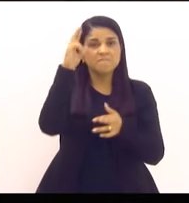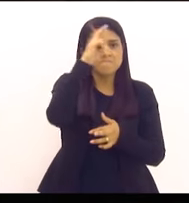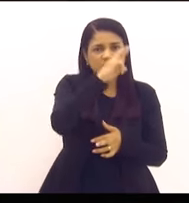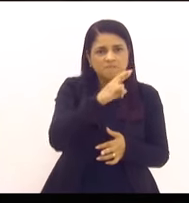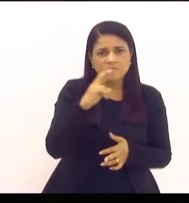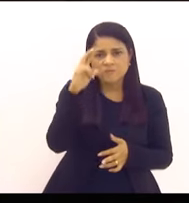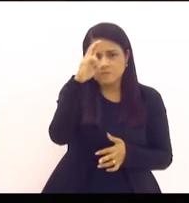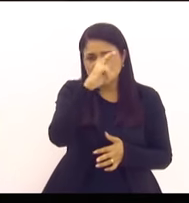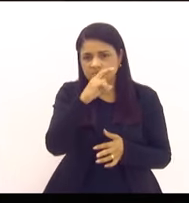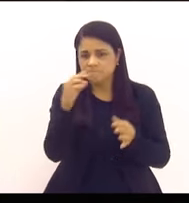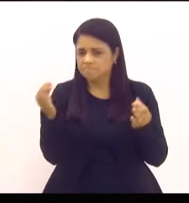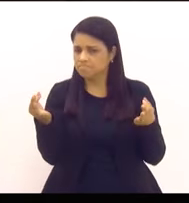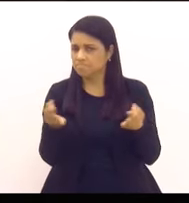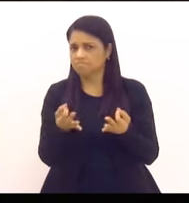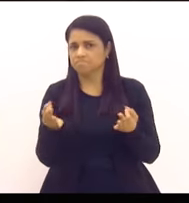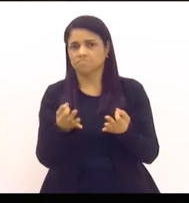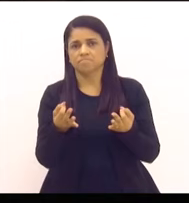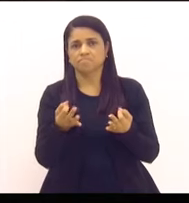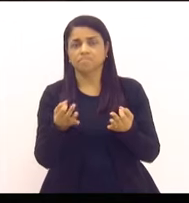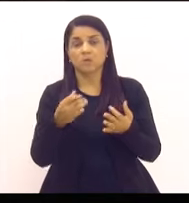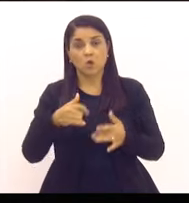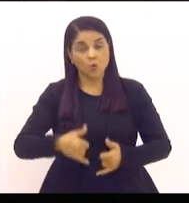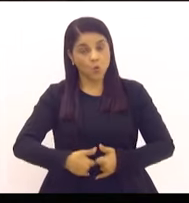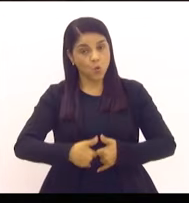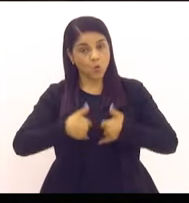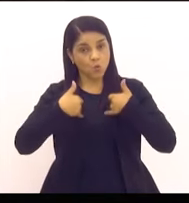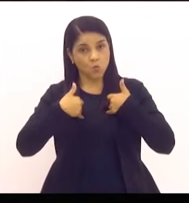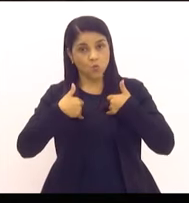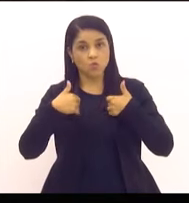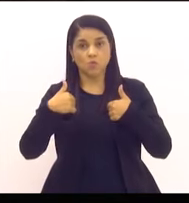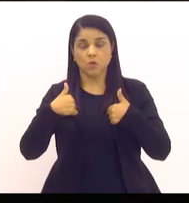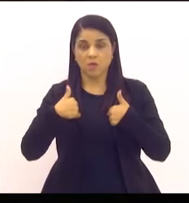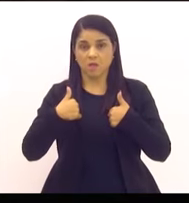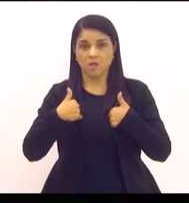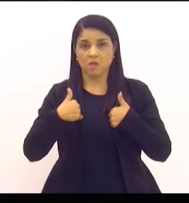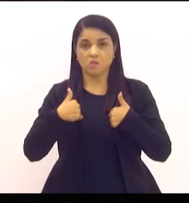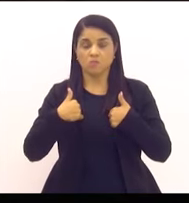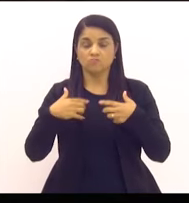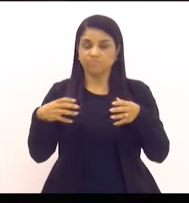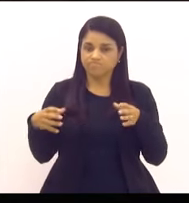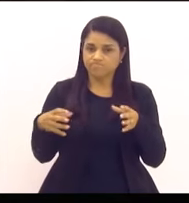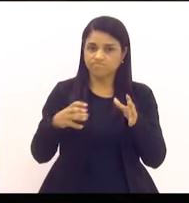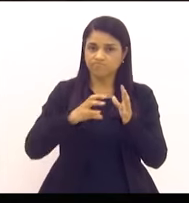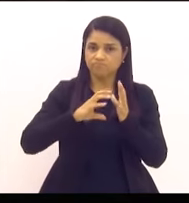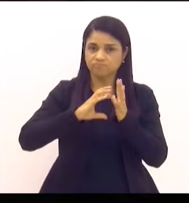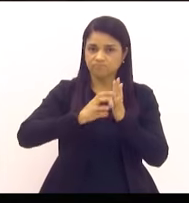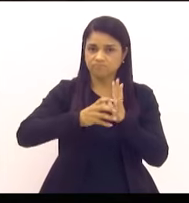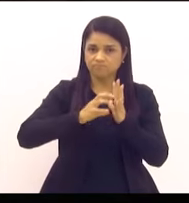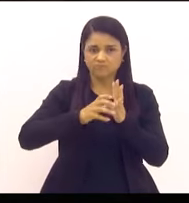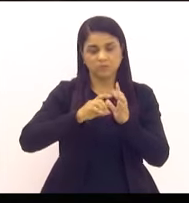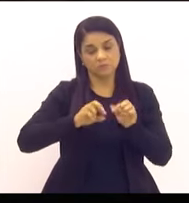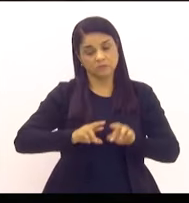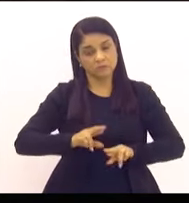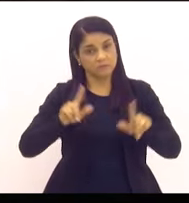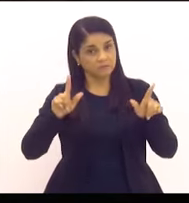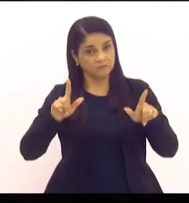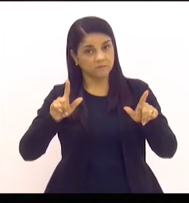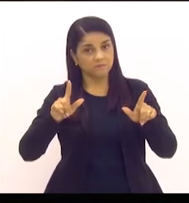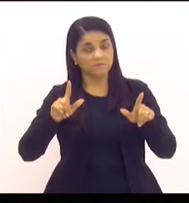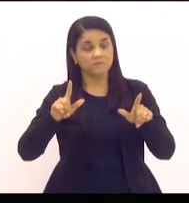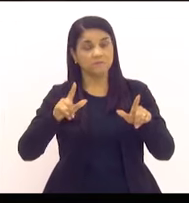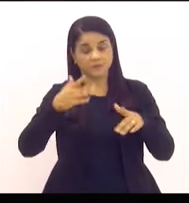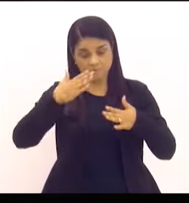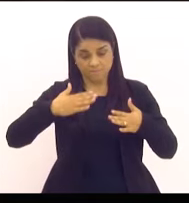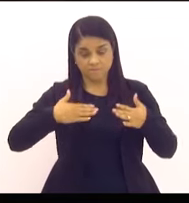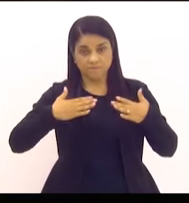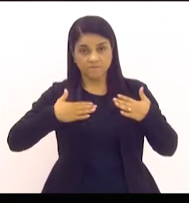investigativa. Eu me orgulho de ser companheiro de bancada, não de bancada partidária, de bancada mesmo